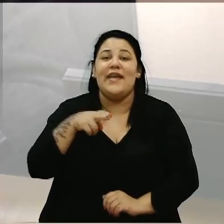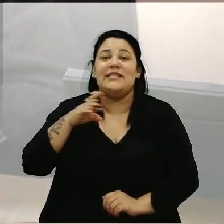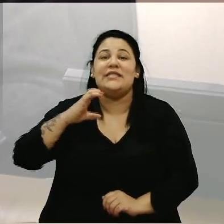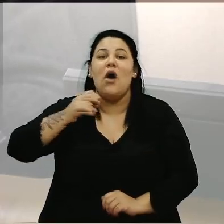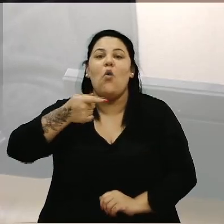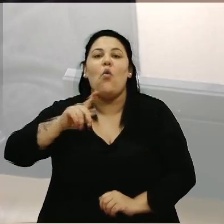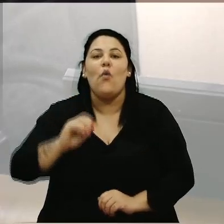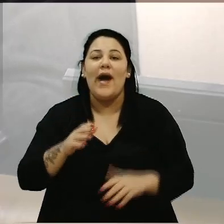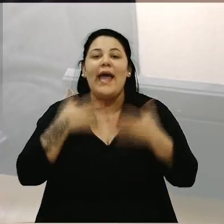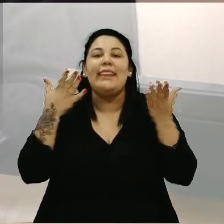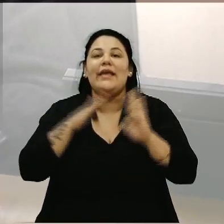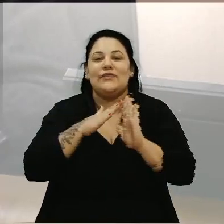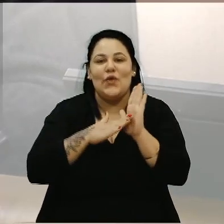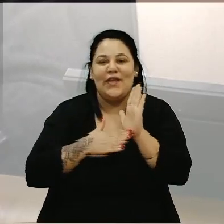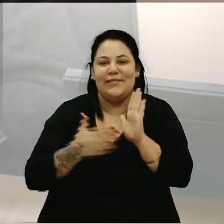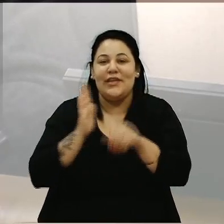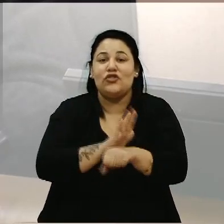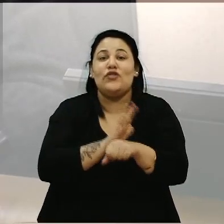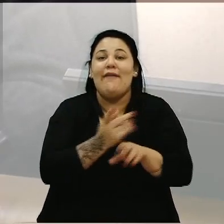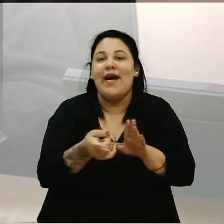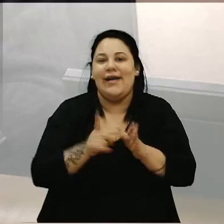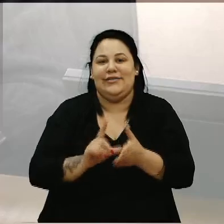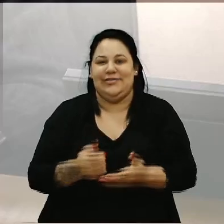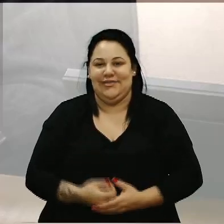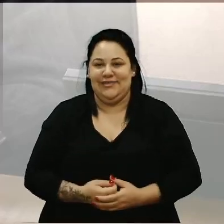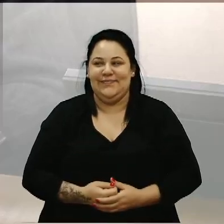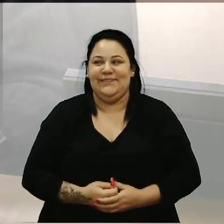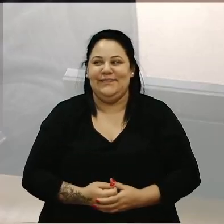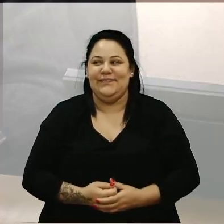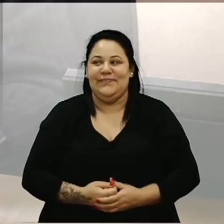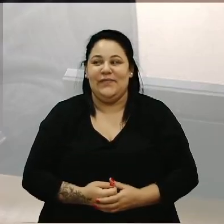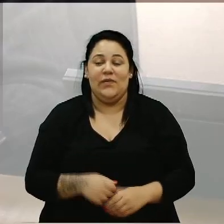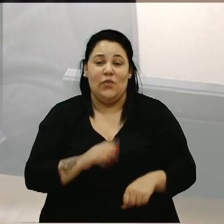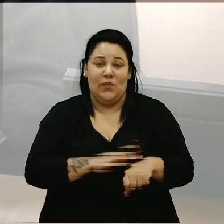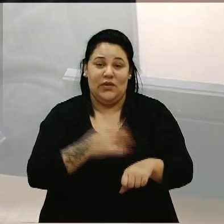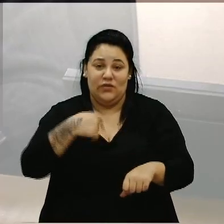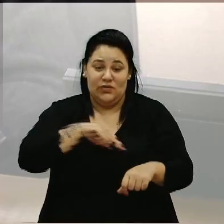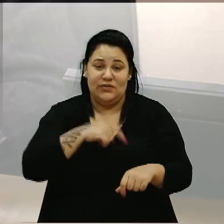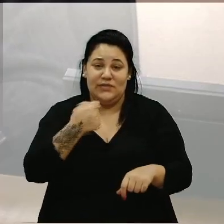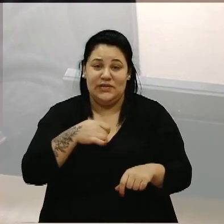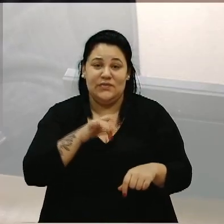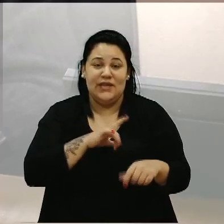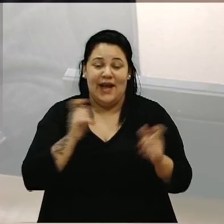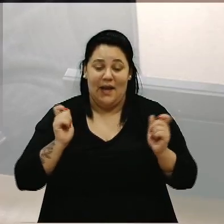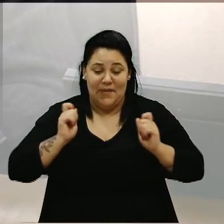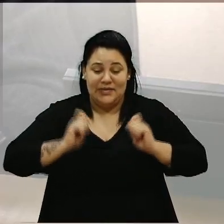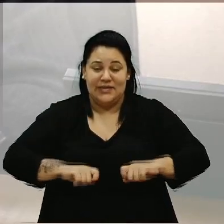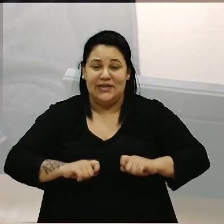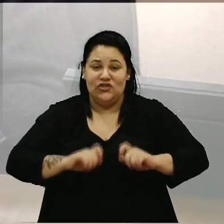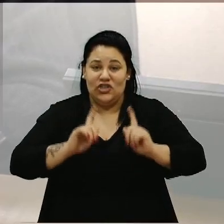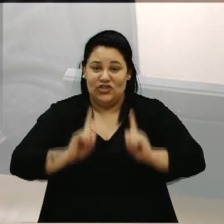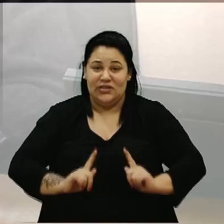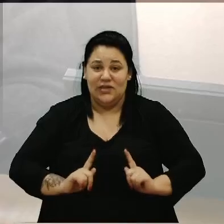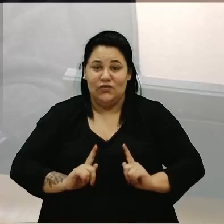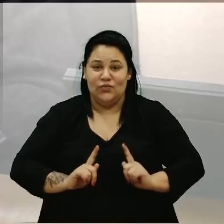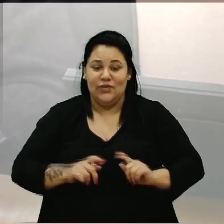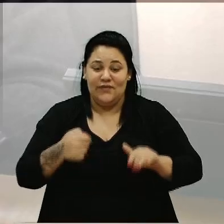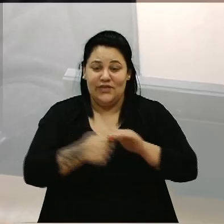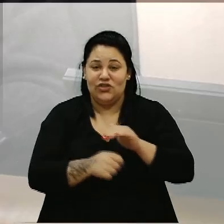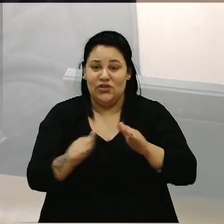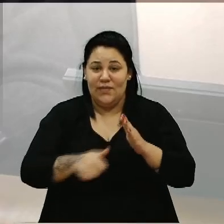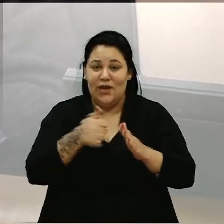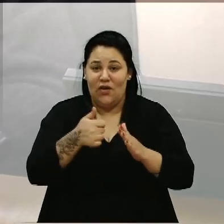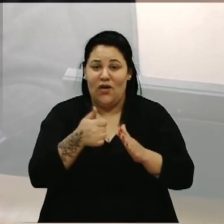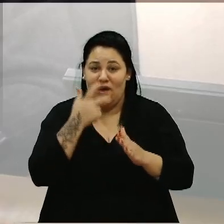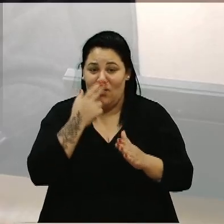programas? Então é isso, né? Em momentos nós temos que ter a capacidade e a gestão de investir um pouco mais alto, como é o caso